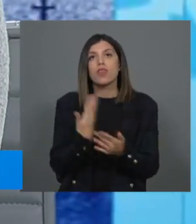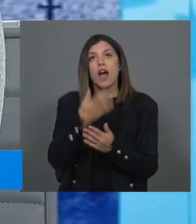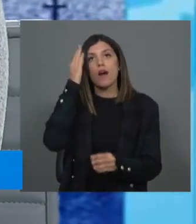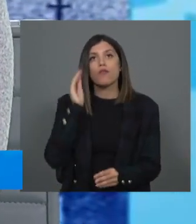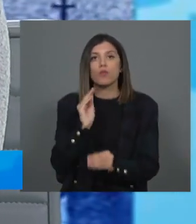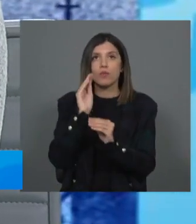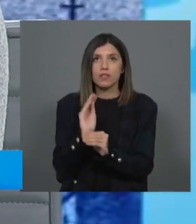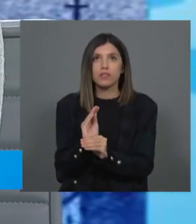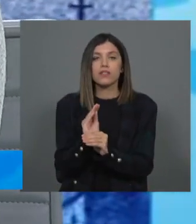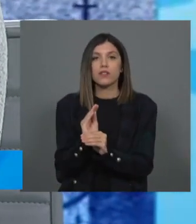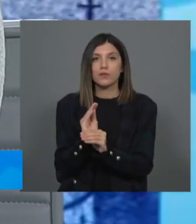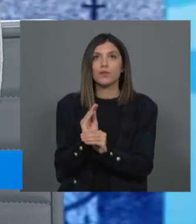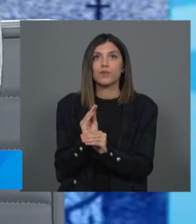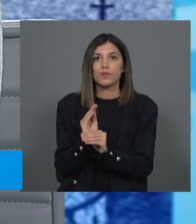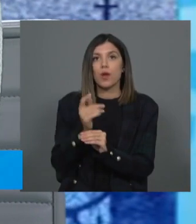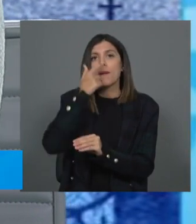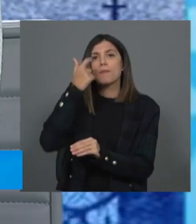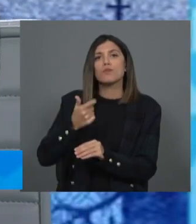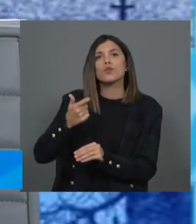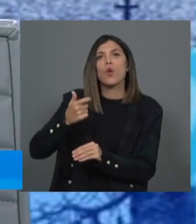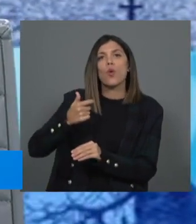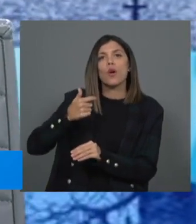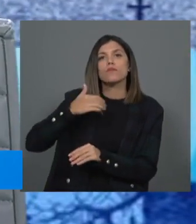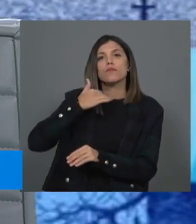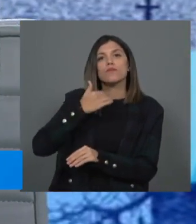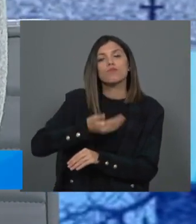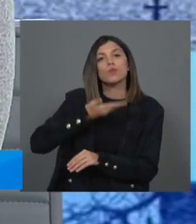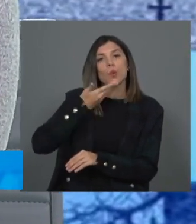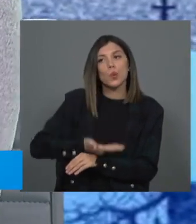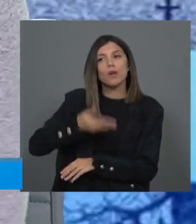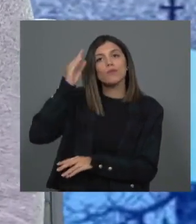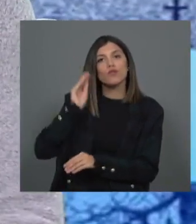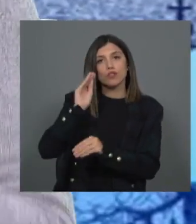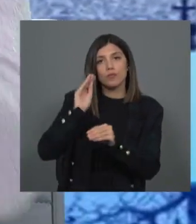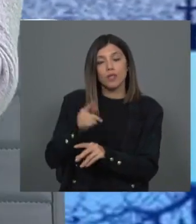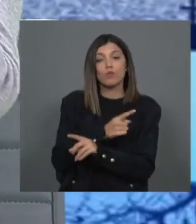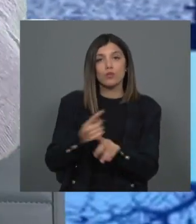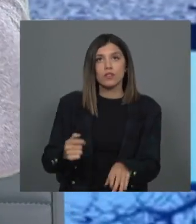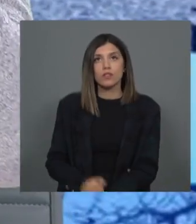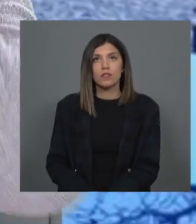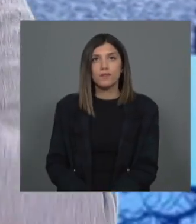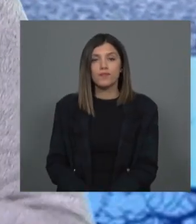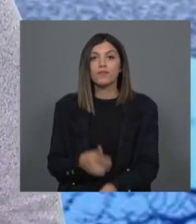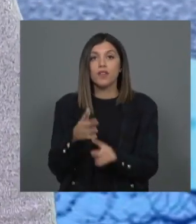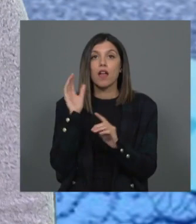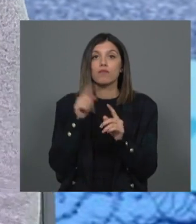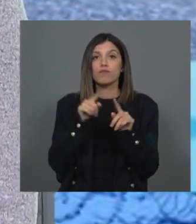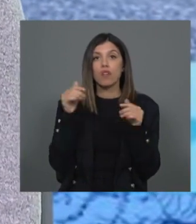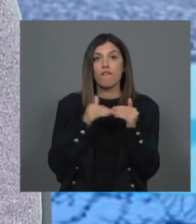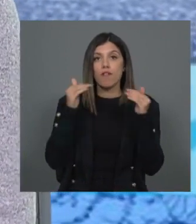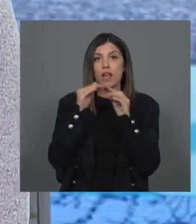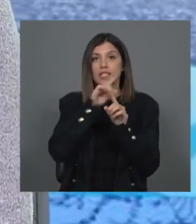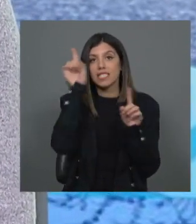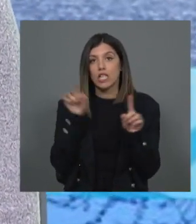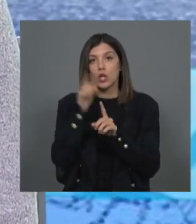quem sabe melhor estas coisas para levar sobre isto a sério, mentalidade, não é? exatamente. Porque na verdade, enquanto decorre o ciclo de conferências, nós